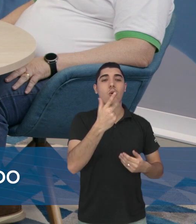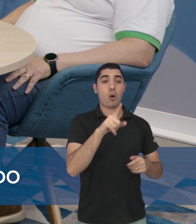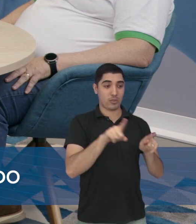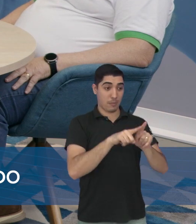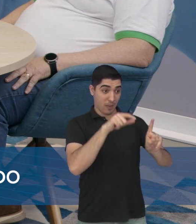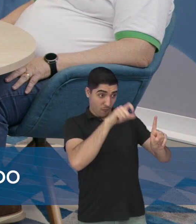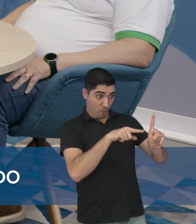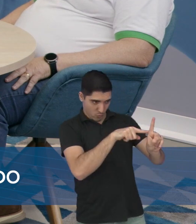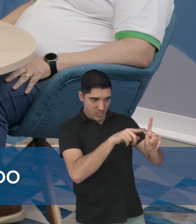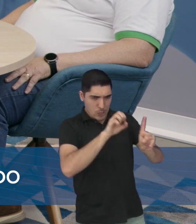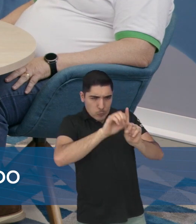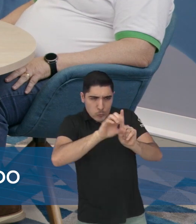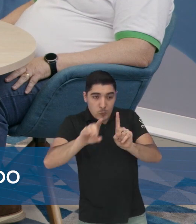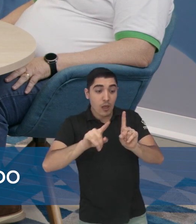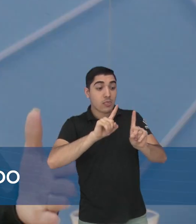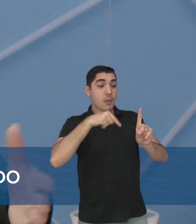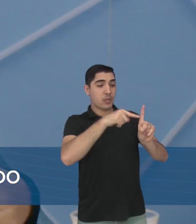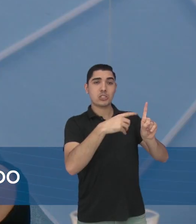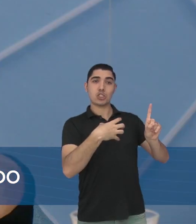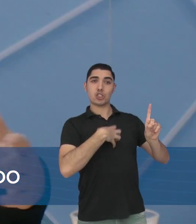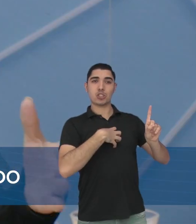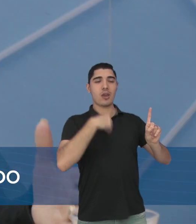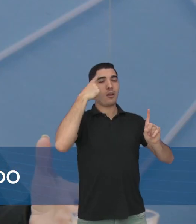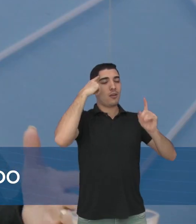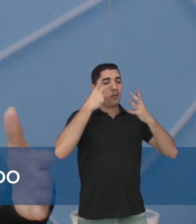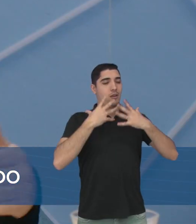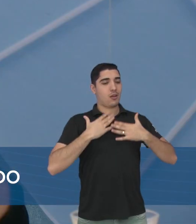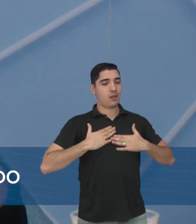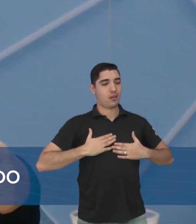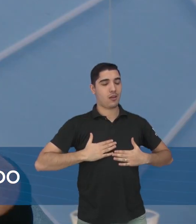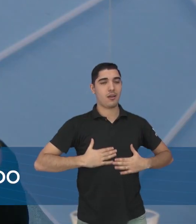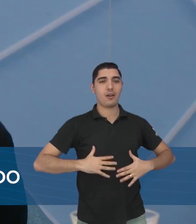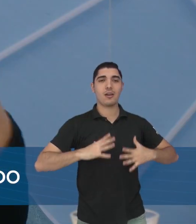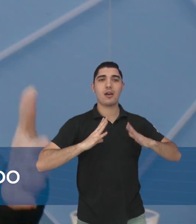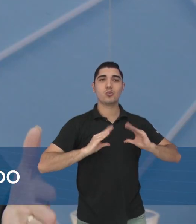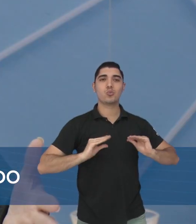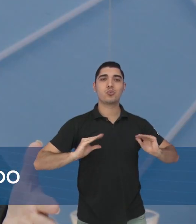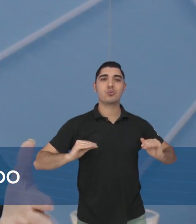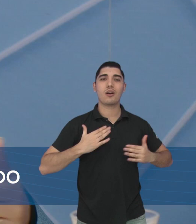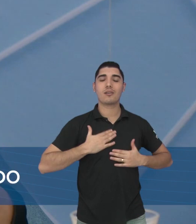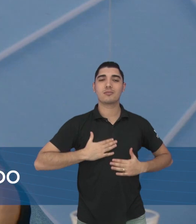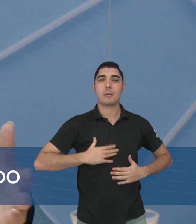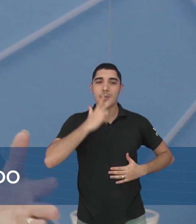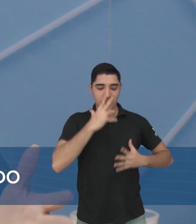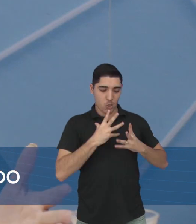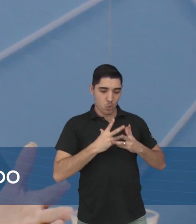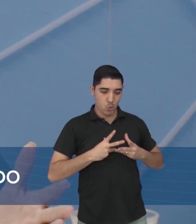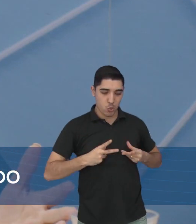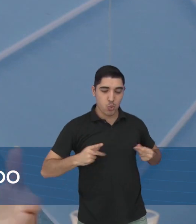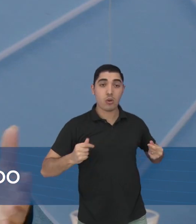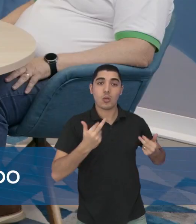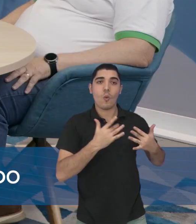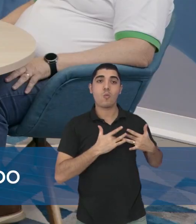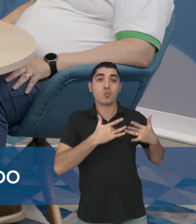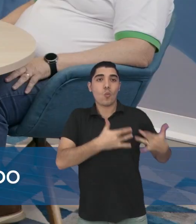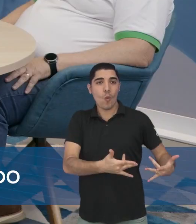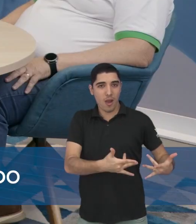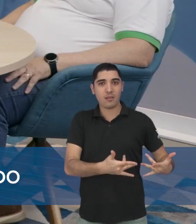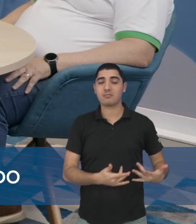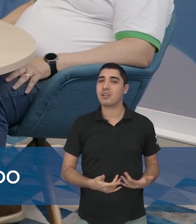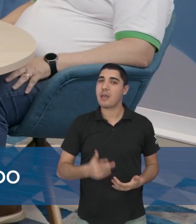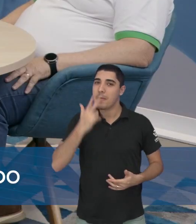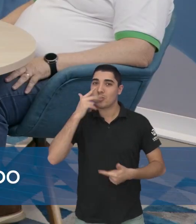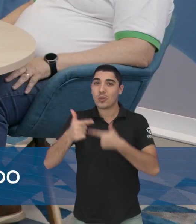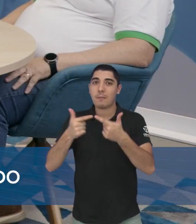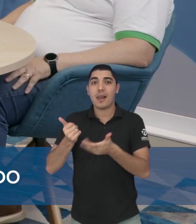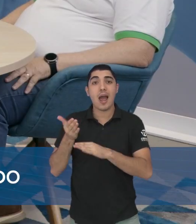mente, é de querer sair, de querer ver gente, de poder doar o que eu tenho, né? Doar Cura quem eu pros sou. dois lados, né? Exato. E